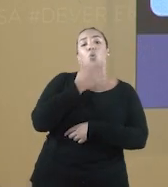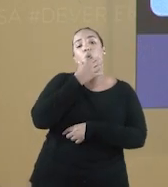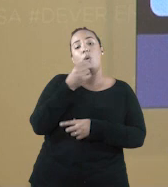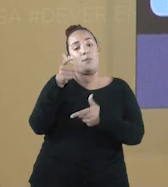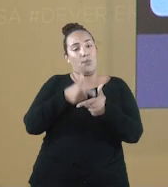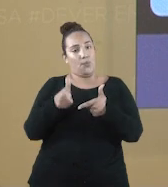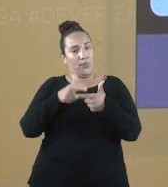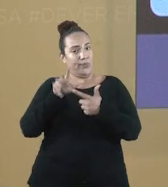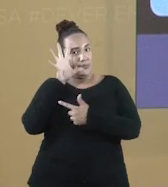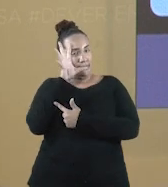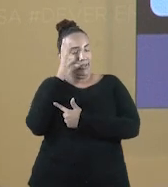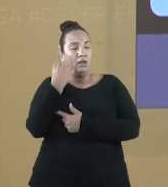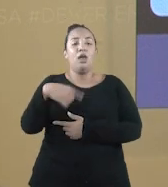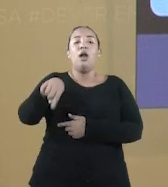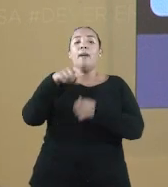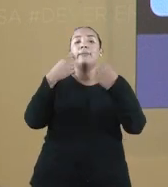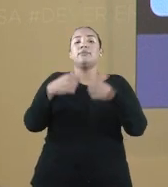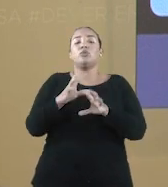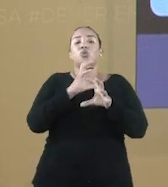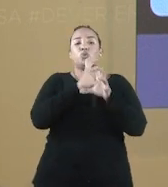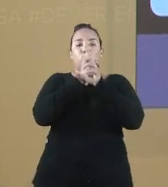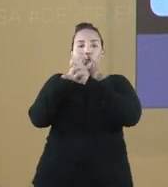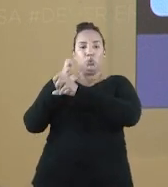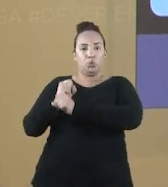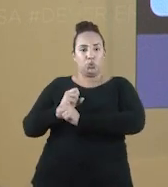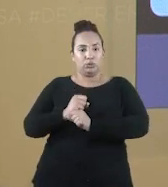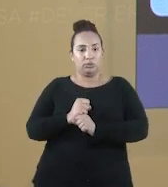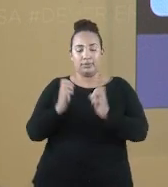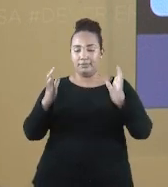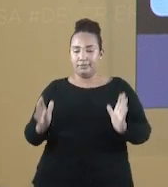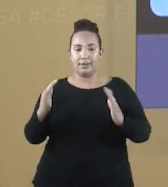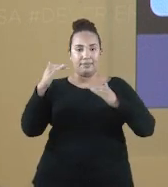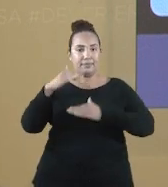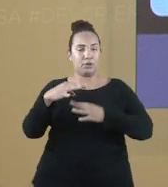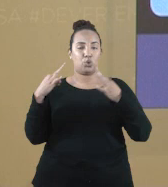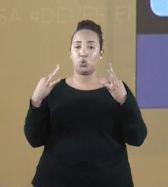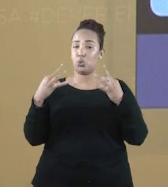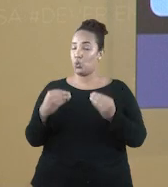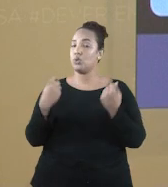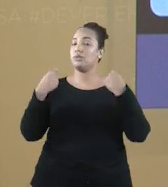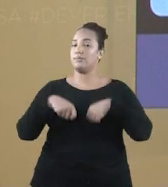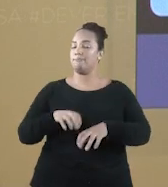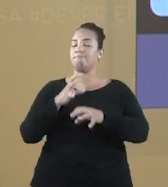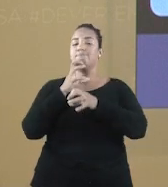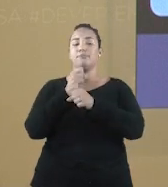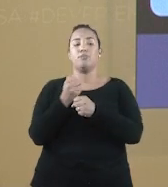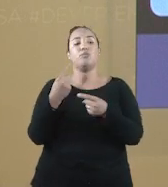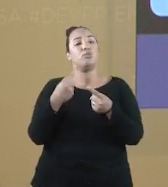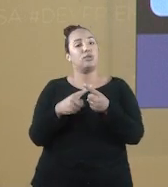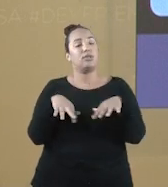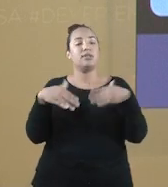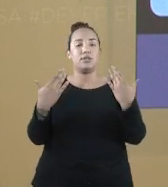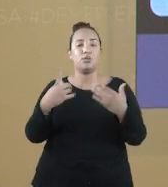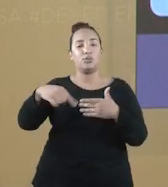seu João a solucionar seu problema, devemos somar a medida de todos os lados de seu terreno, pois